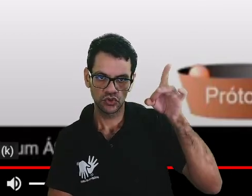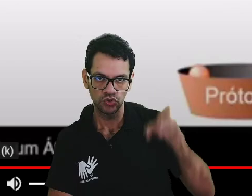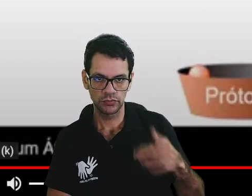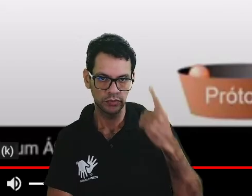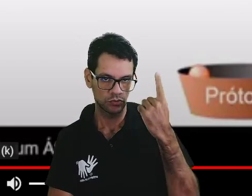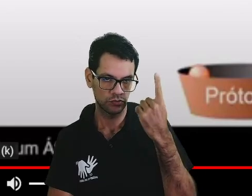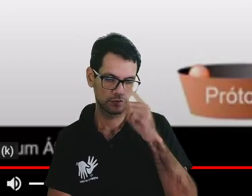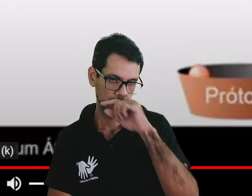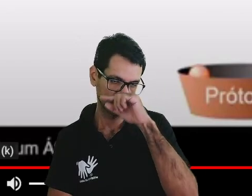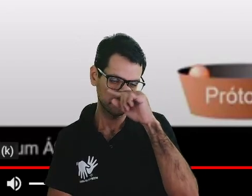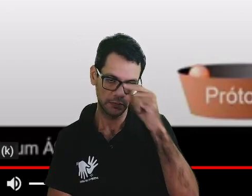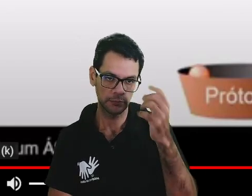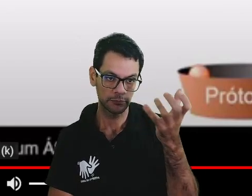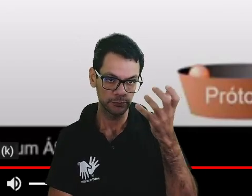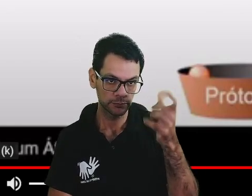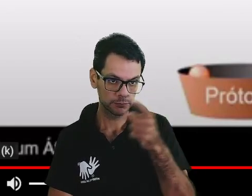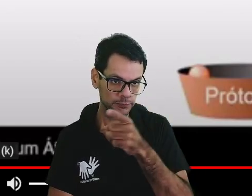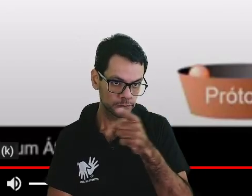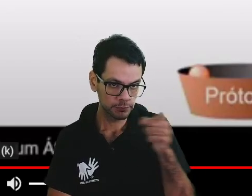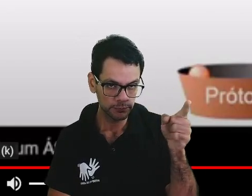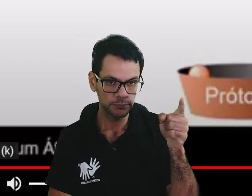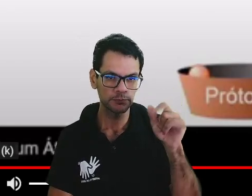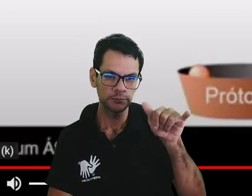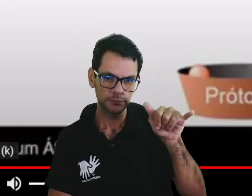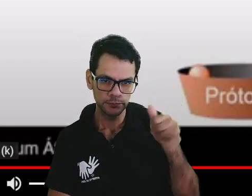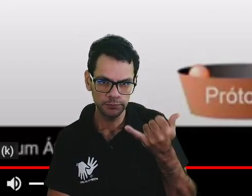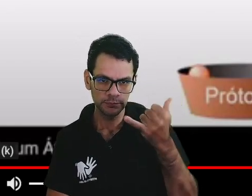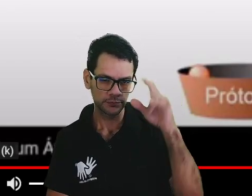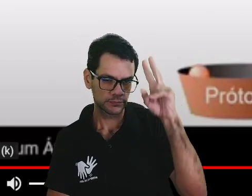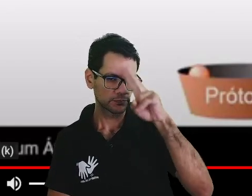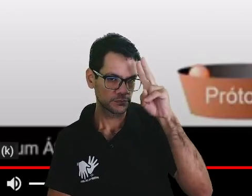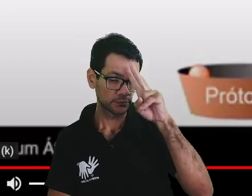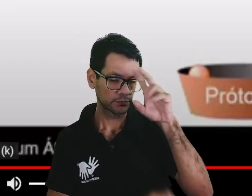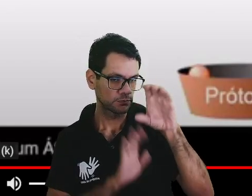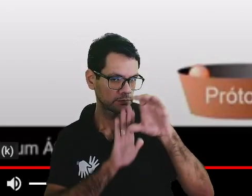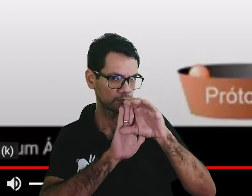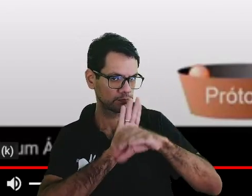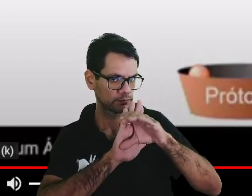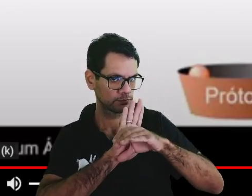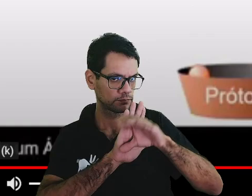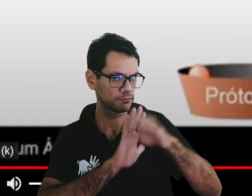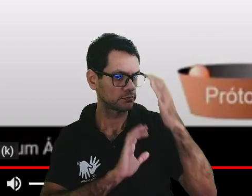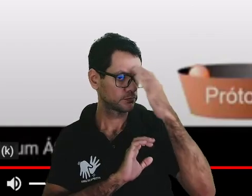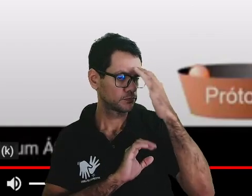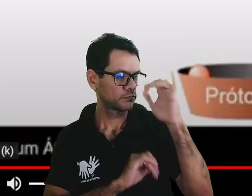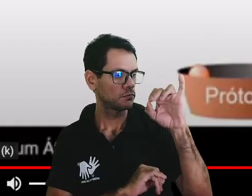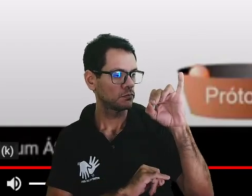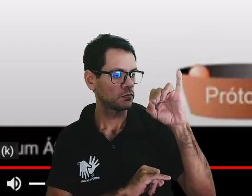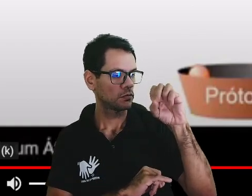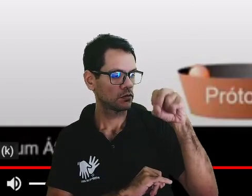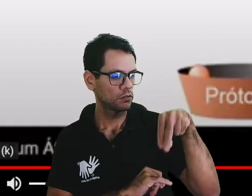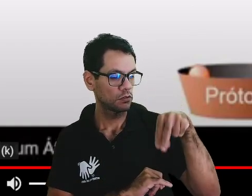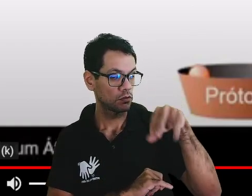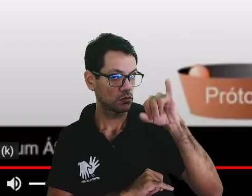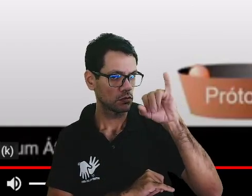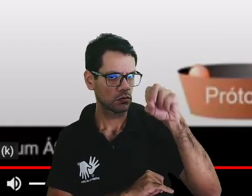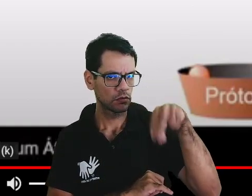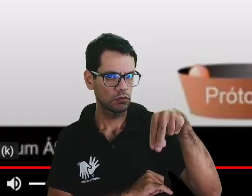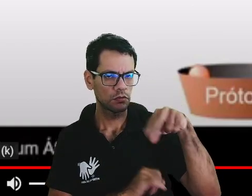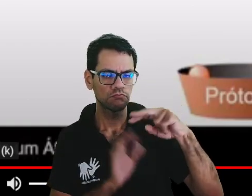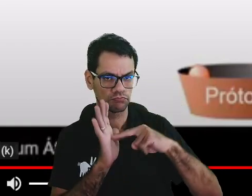tá? Então, eu quero que vocês aproveitem para relembrar esses conceitos de íons. Tudo bem?